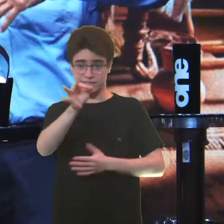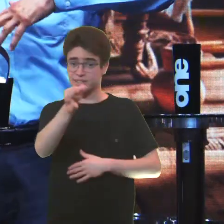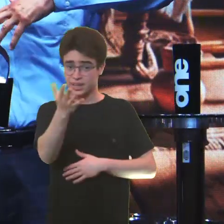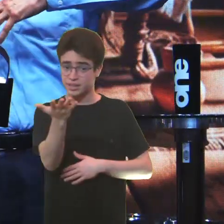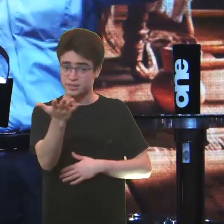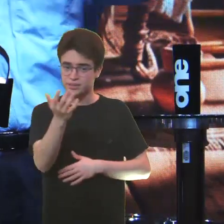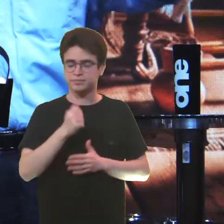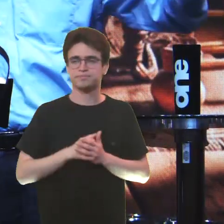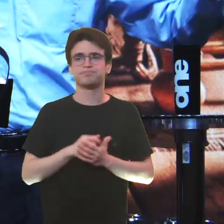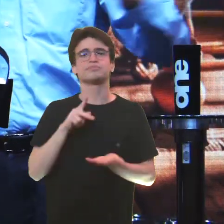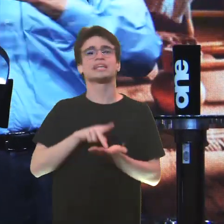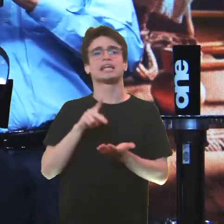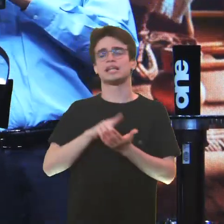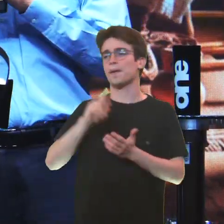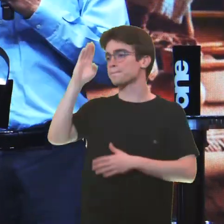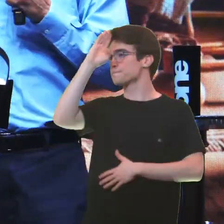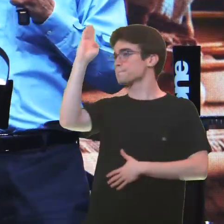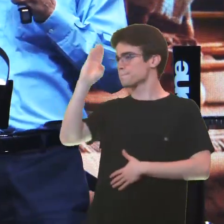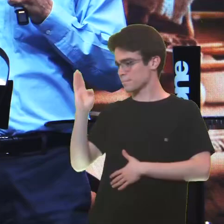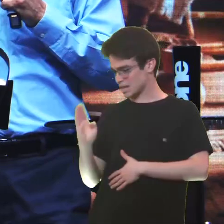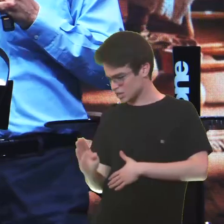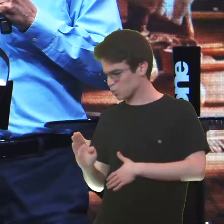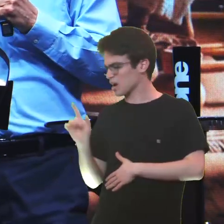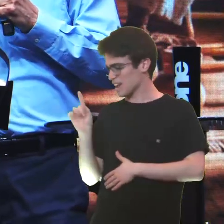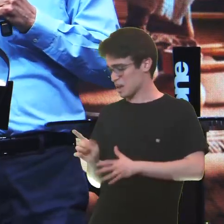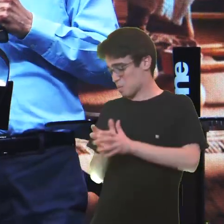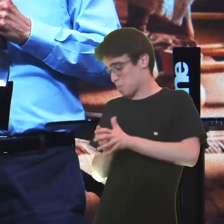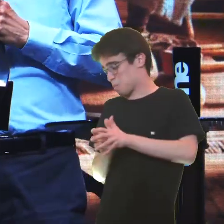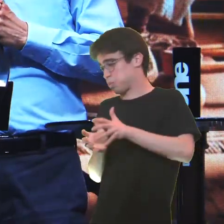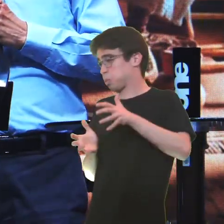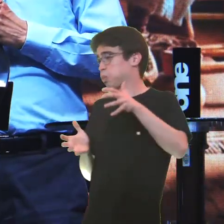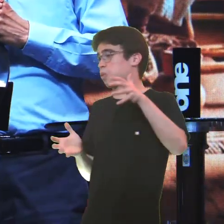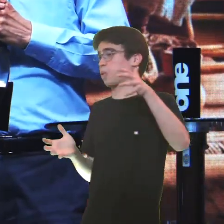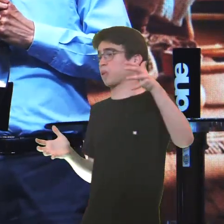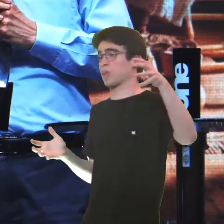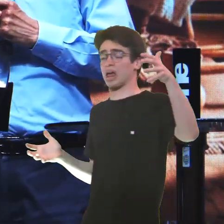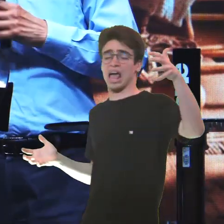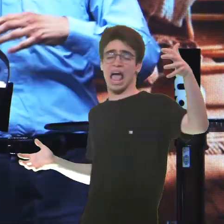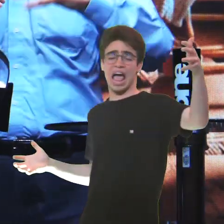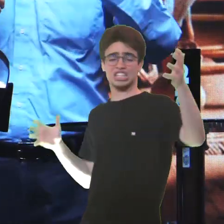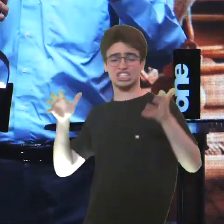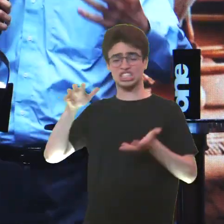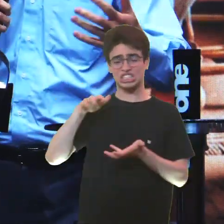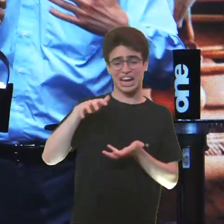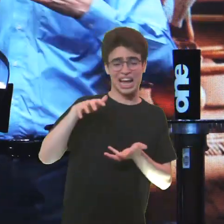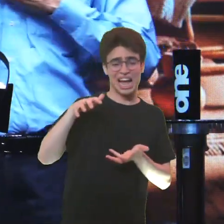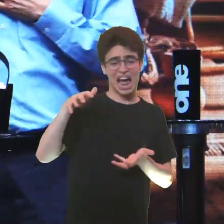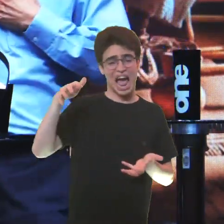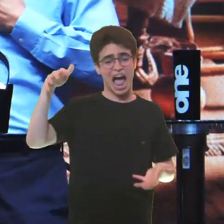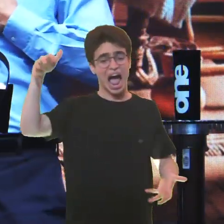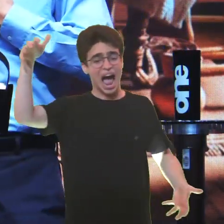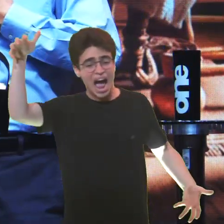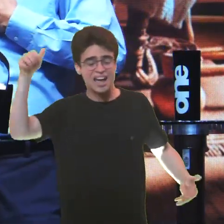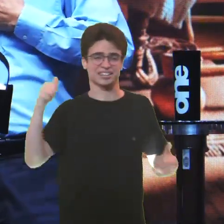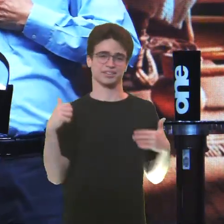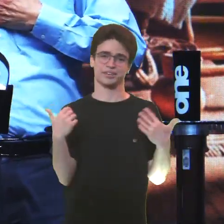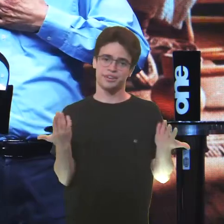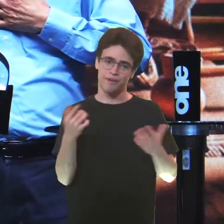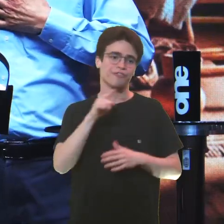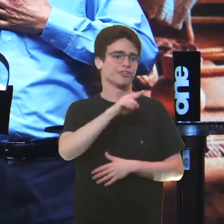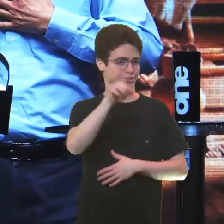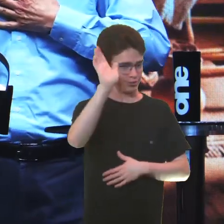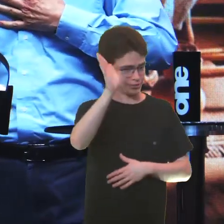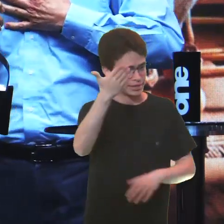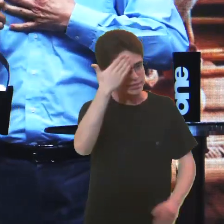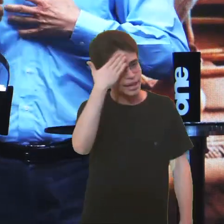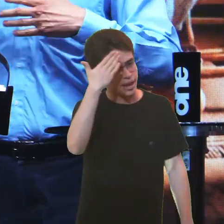es un país muy grande Brasil territorialmente. é um país enorme territorialmente falando. Pero ustedes saben mejor que yo E vocês sabem